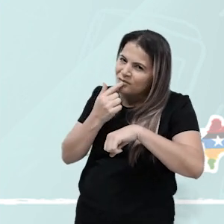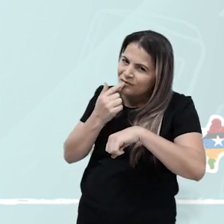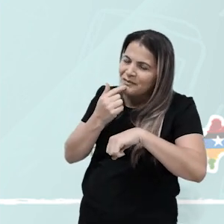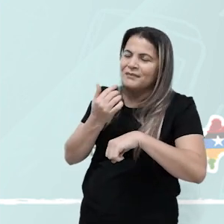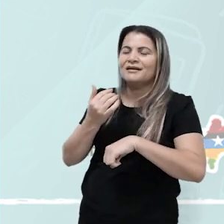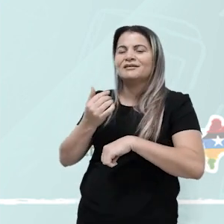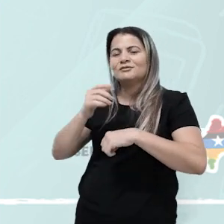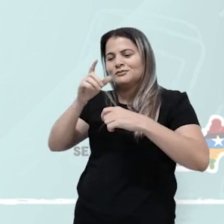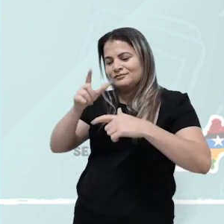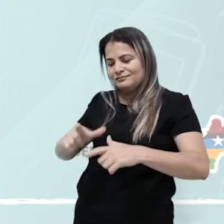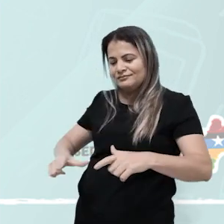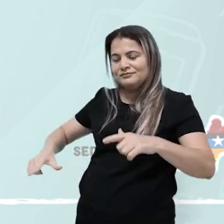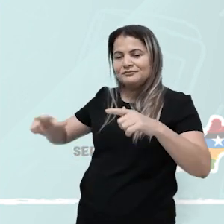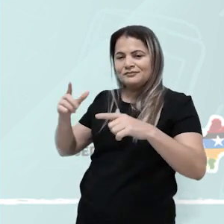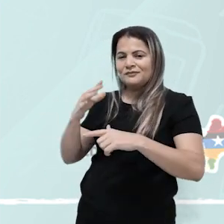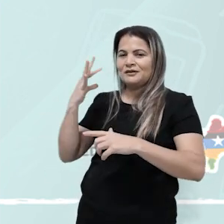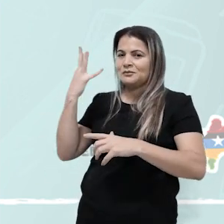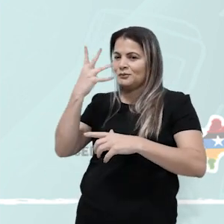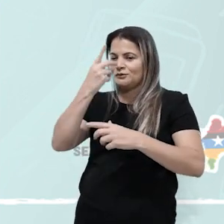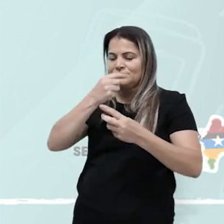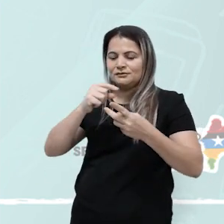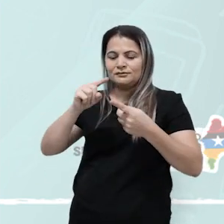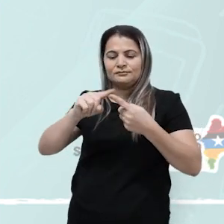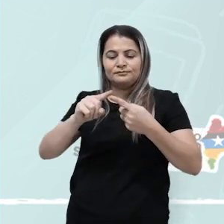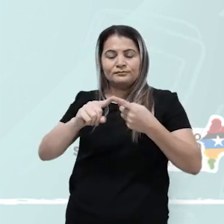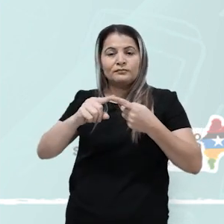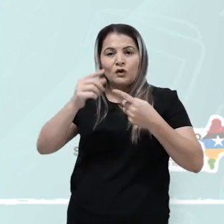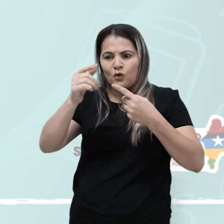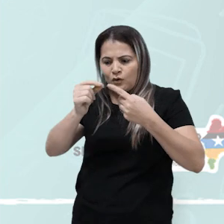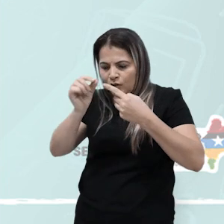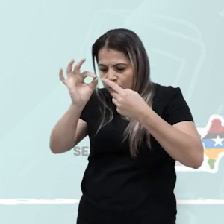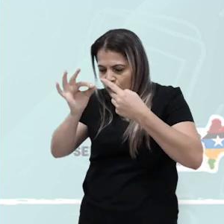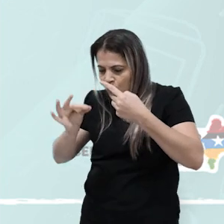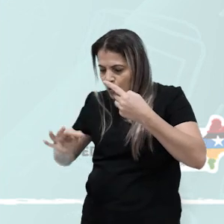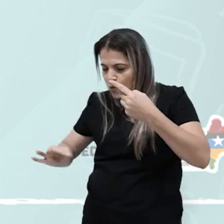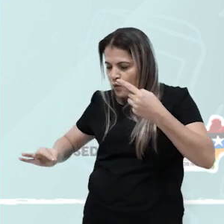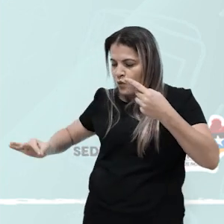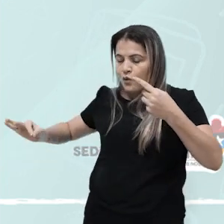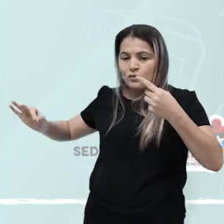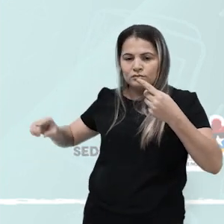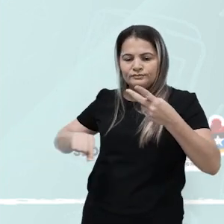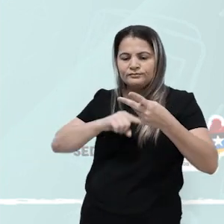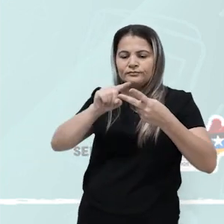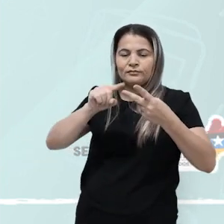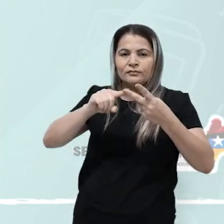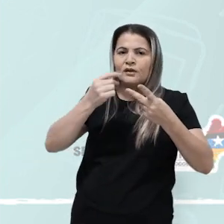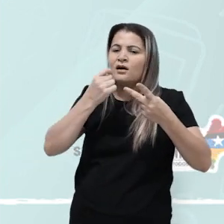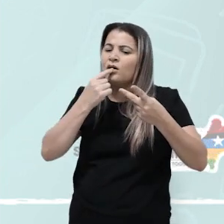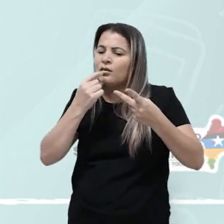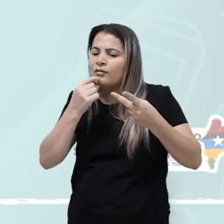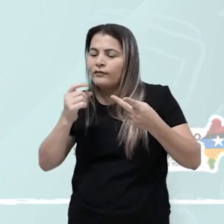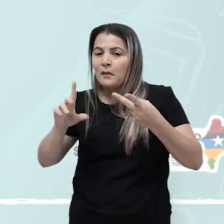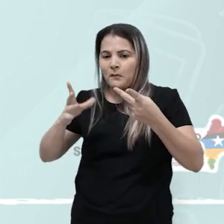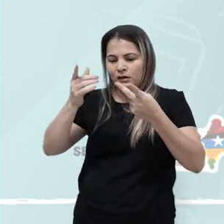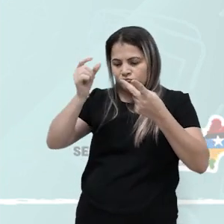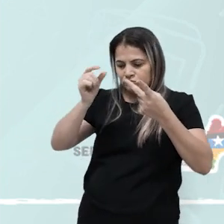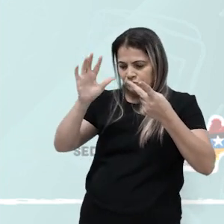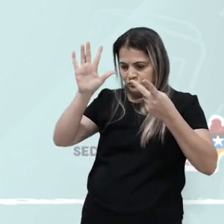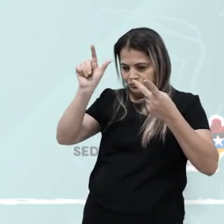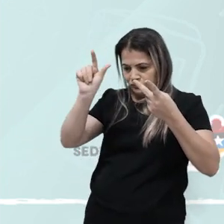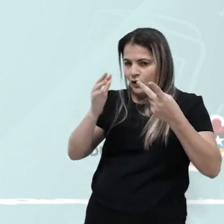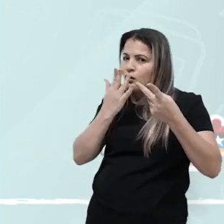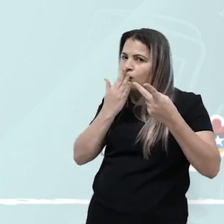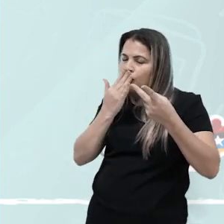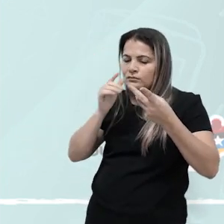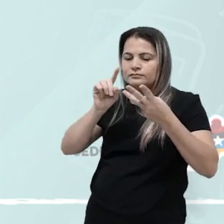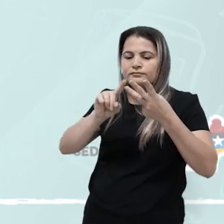longo, vermelho, bonito. Então, como é que eu coloco em inglês essas palavras? Tá? No inglês, você tem que seguir